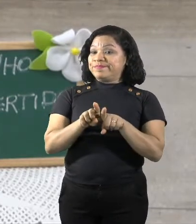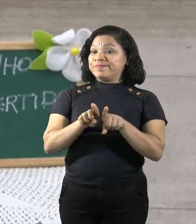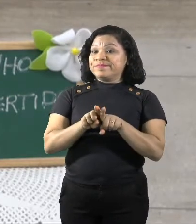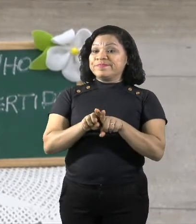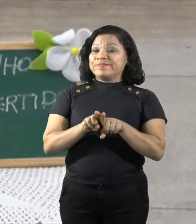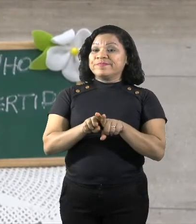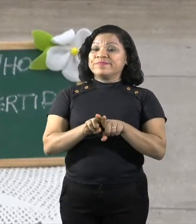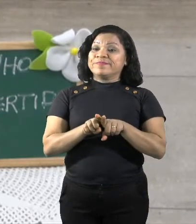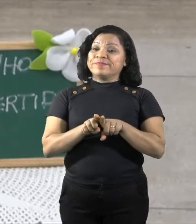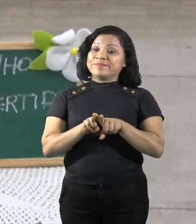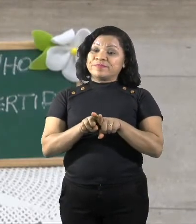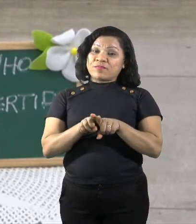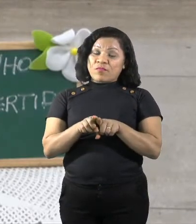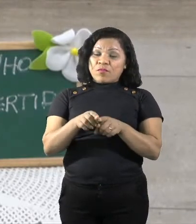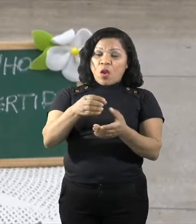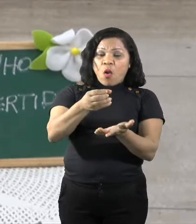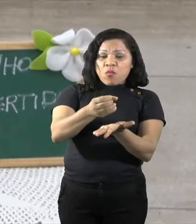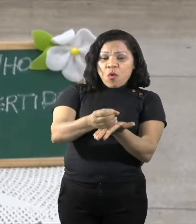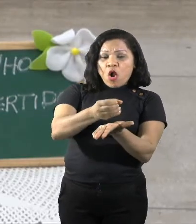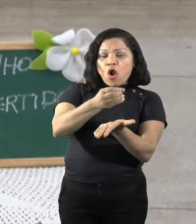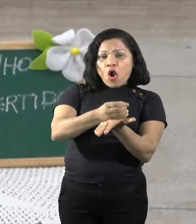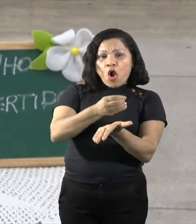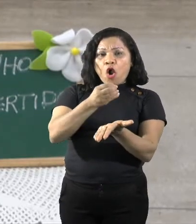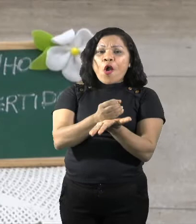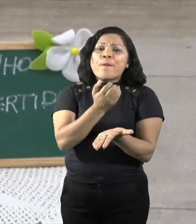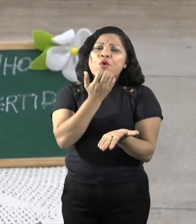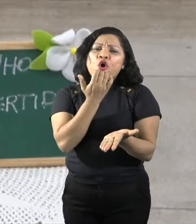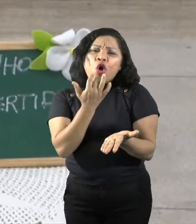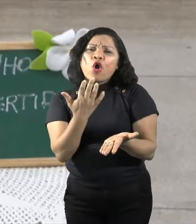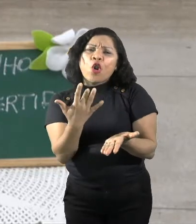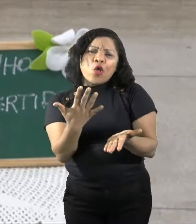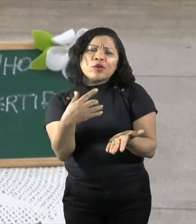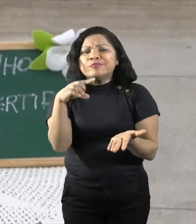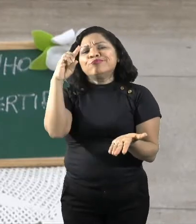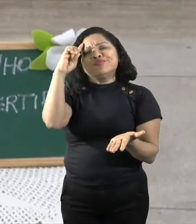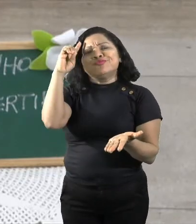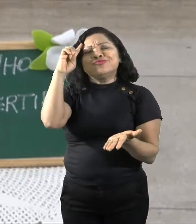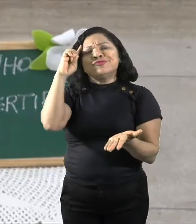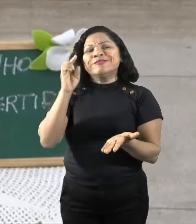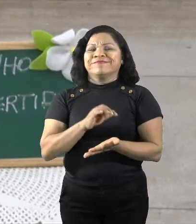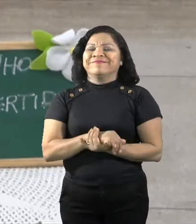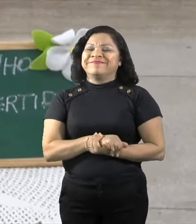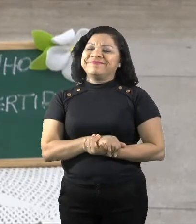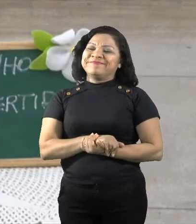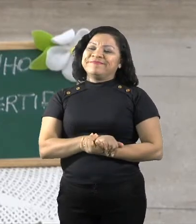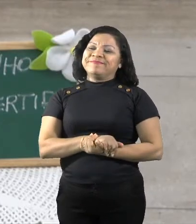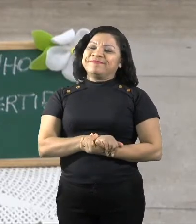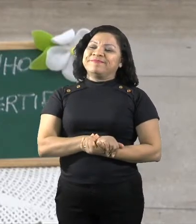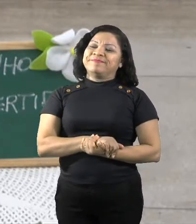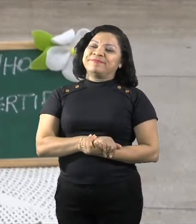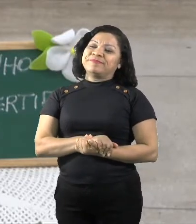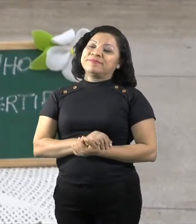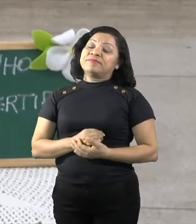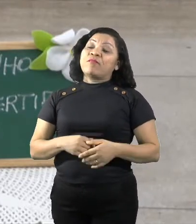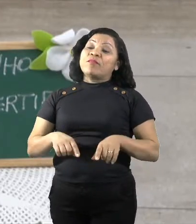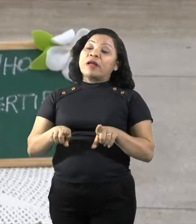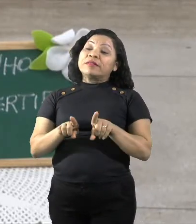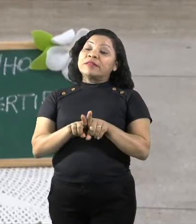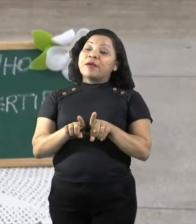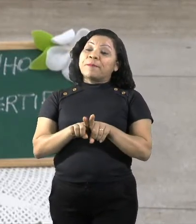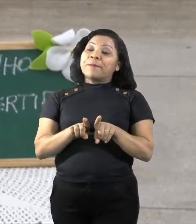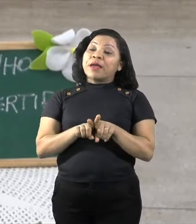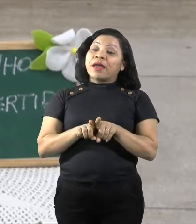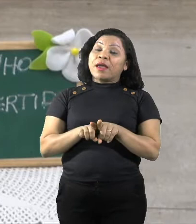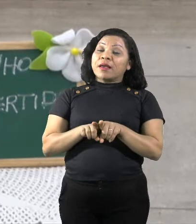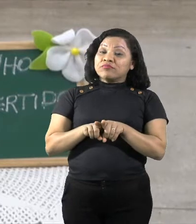potinho, copo, colorido, esses do dia a dia. E aqui nós temos vazias,